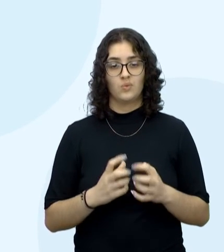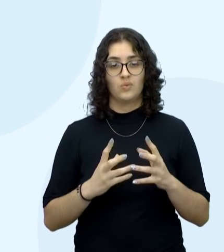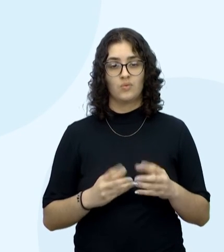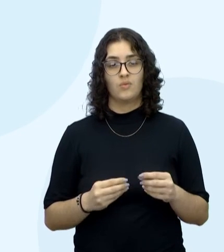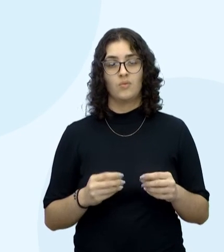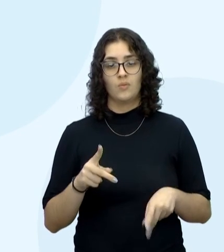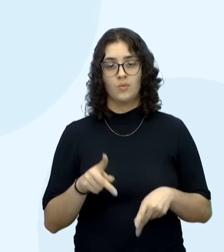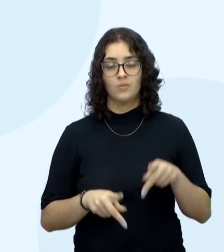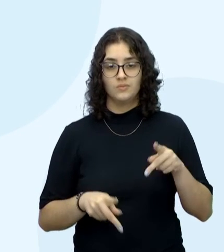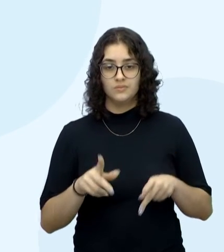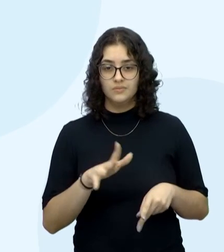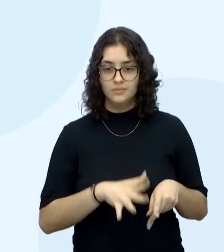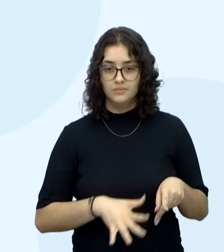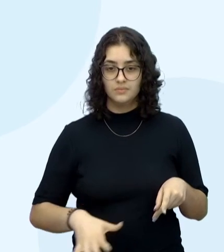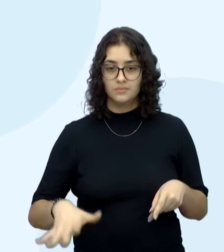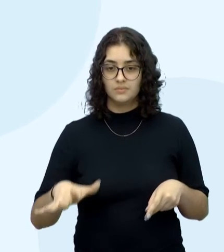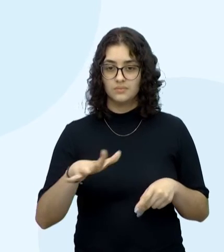de um